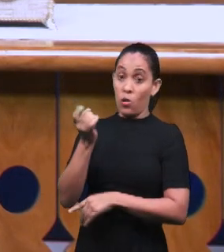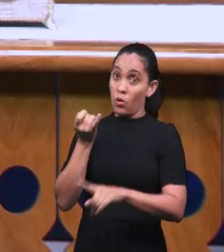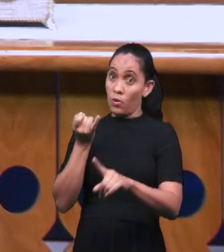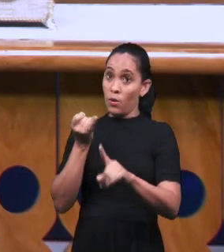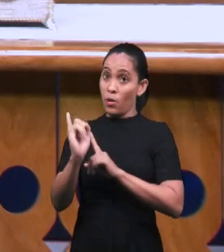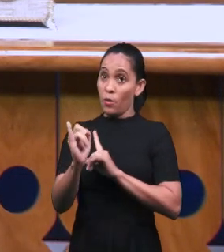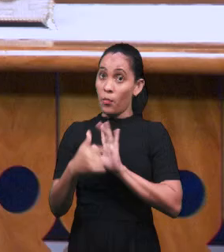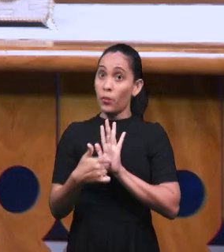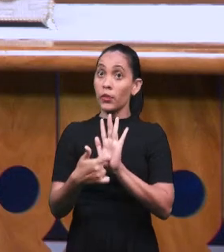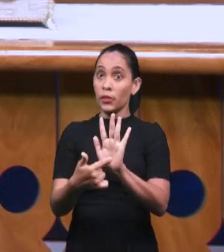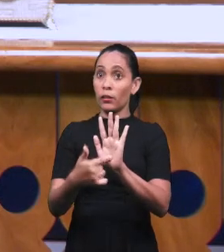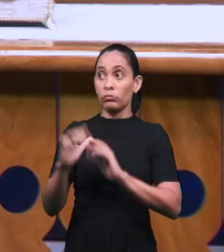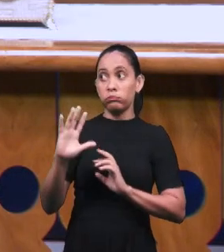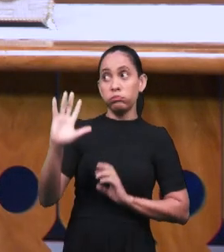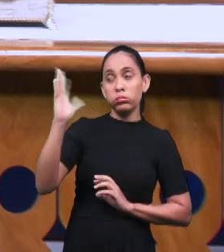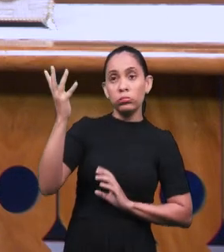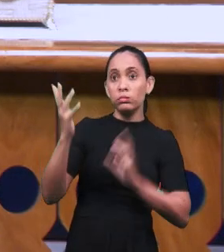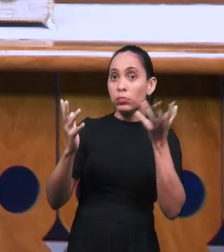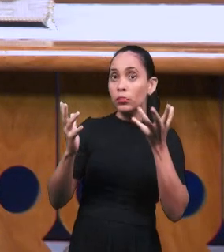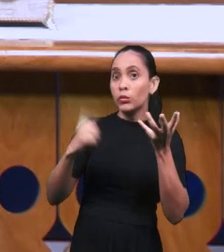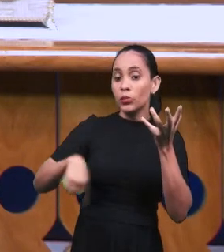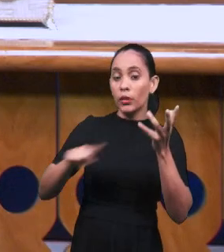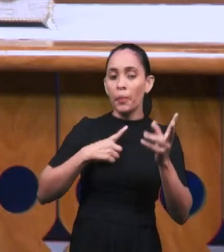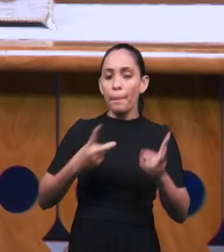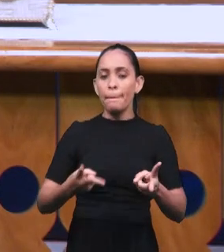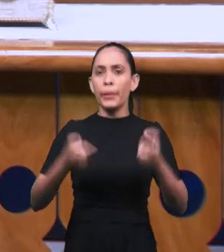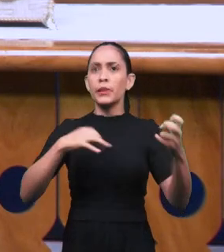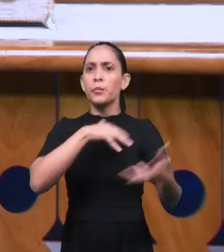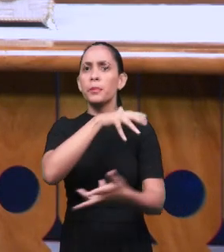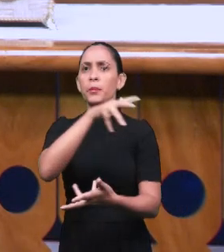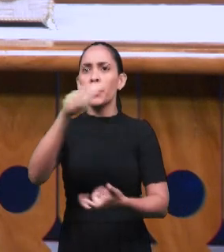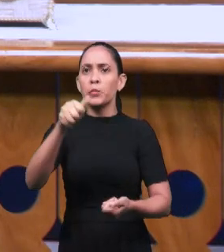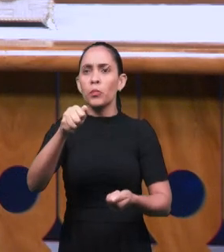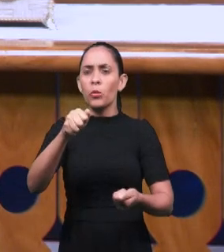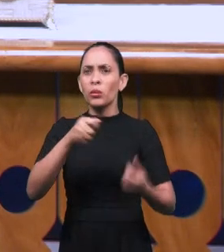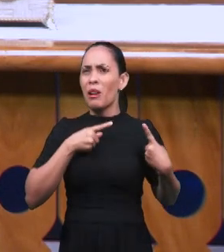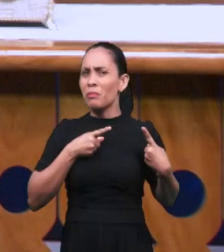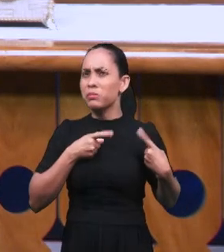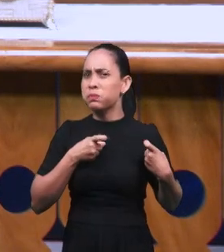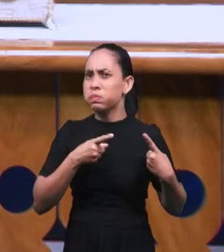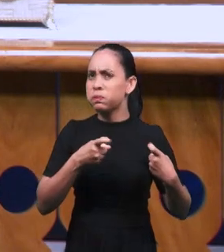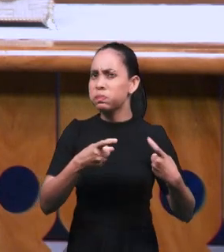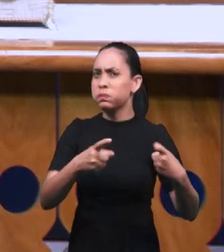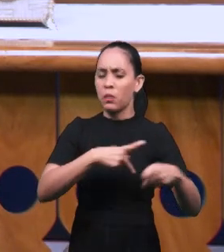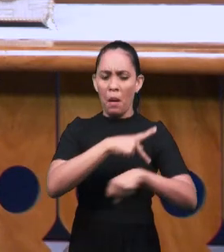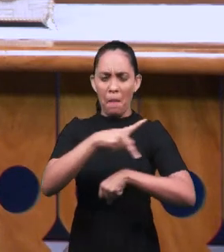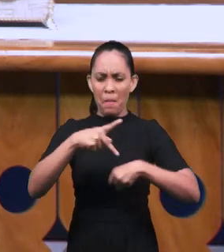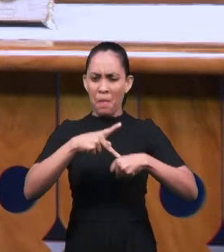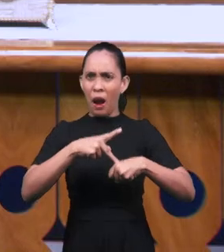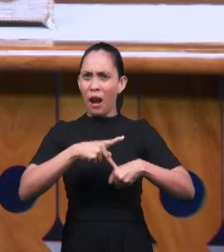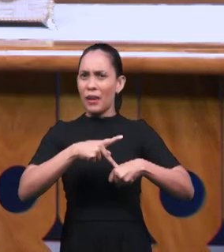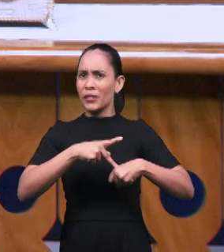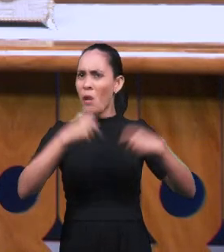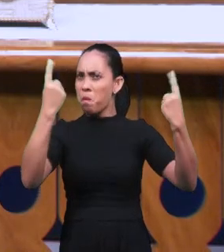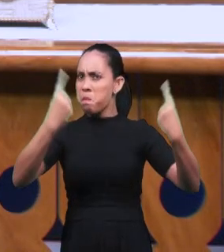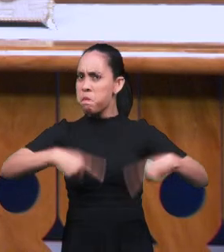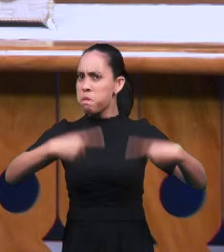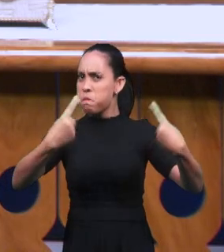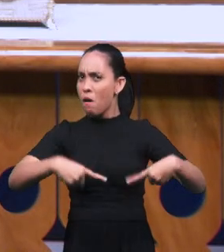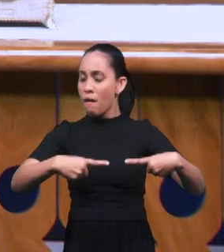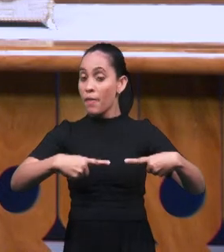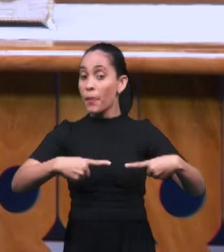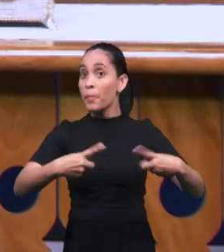são sinais, todo mundo está vendo. Guerras, rumores de guerra, nação contra nação, reino contra reino, peste, fome, tudo está